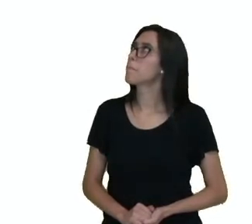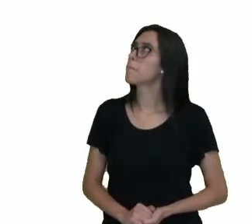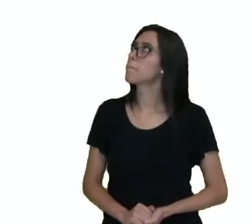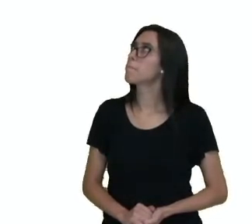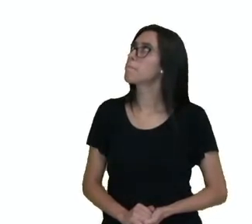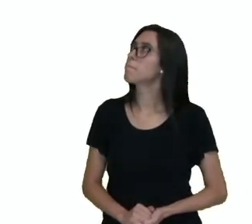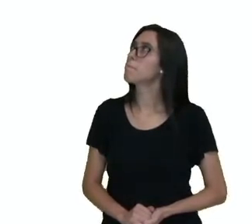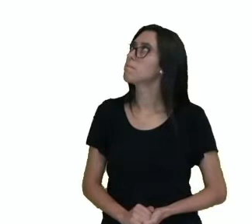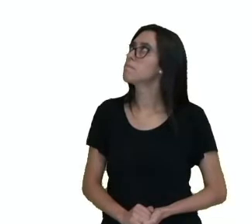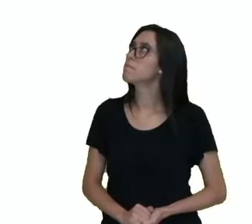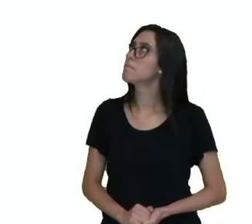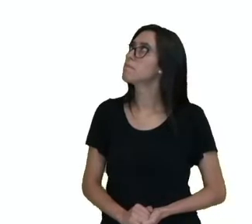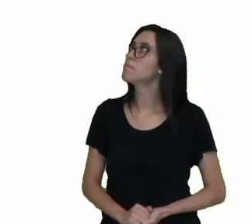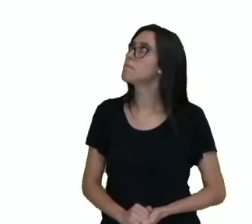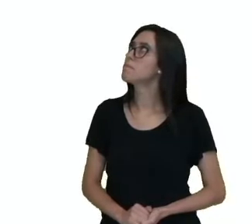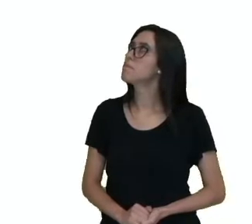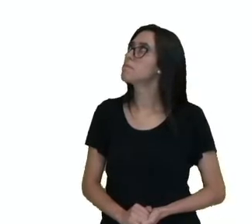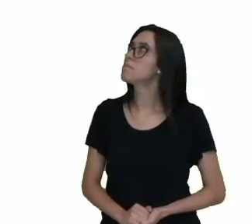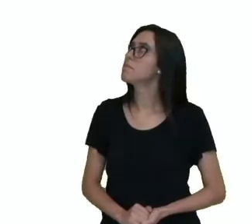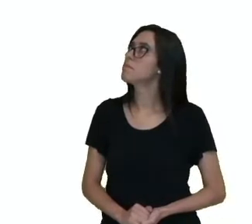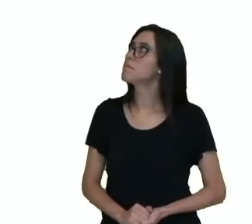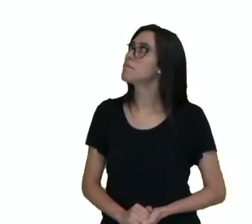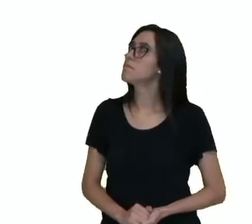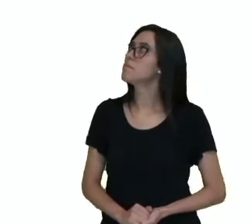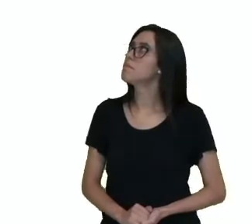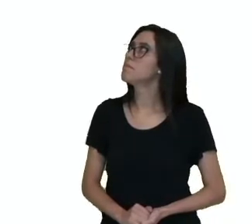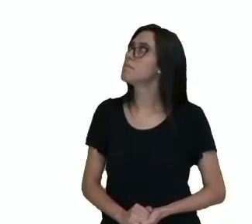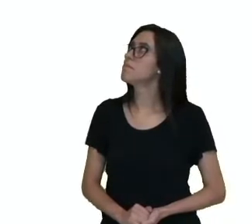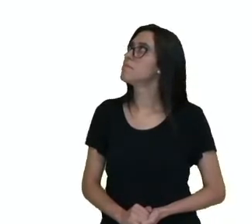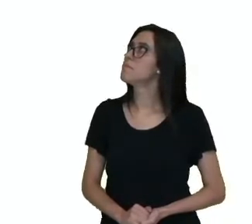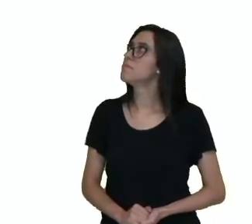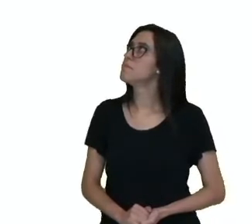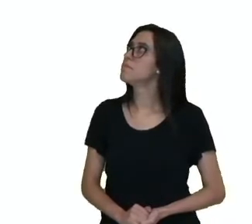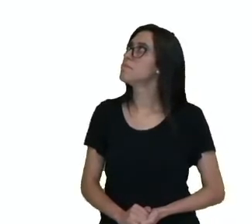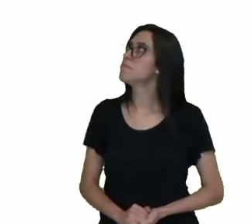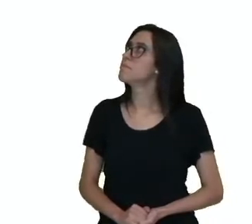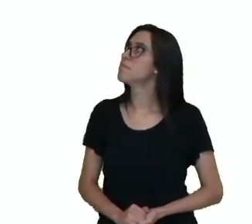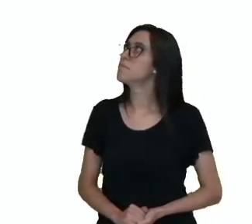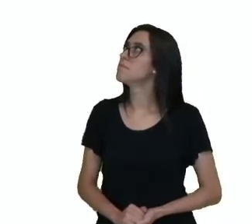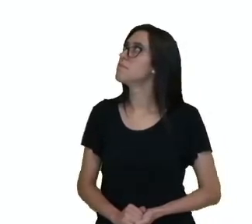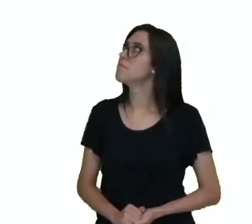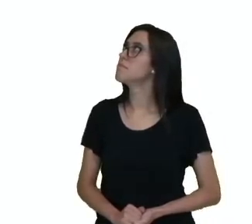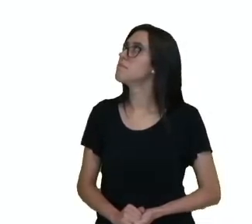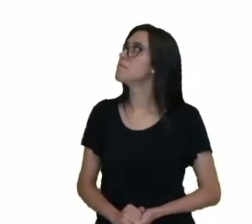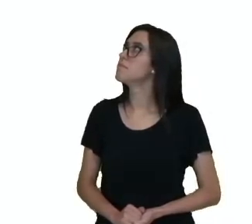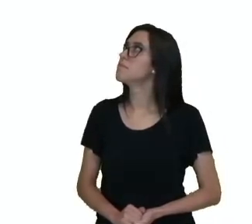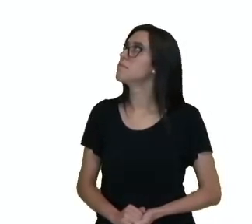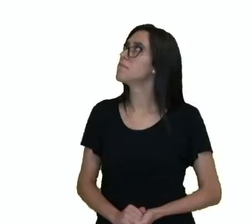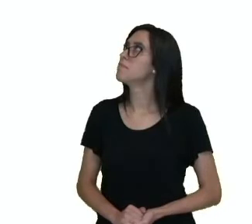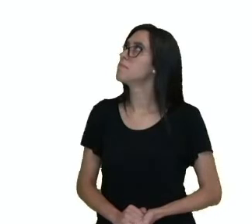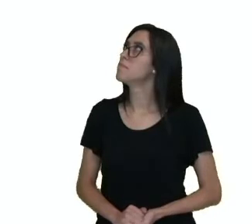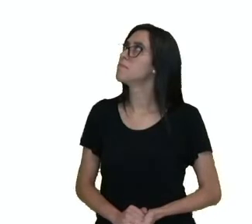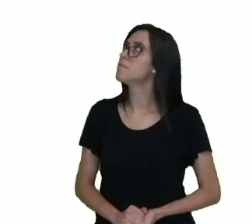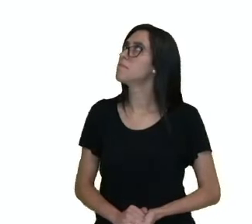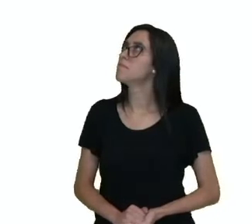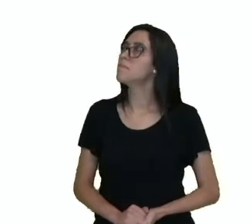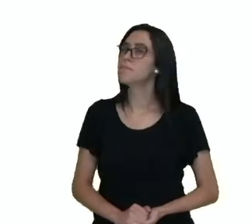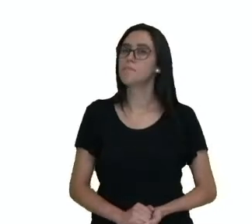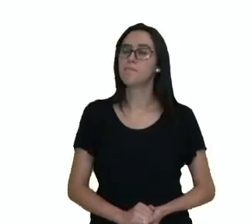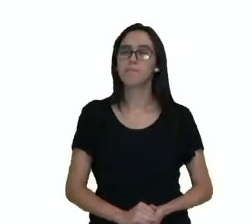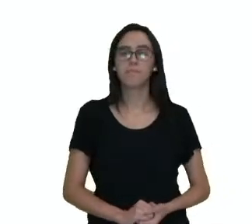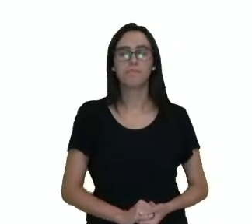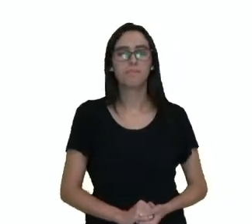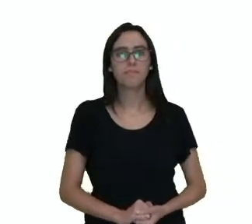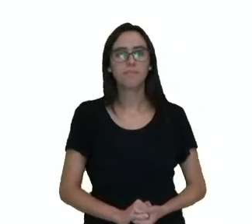X de xilófono, música e acabou. Y griega e seta, de